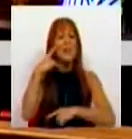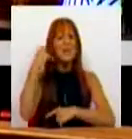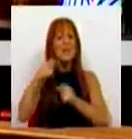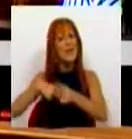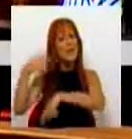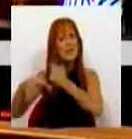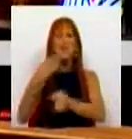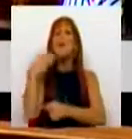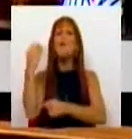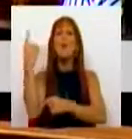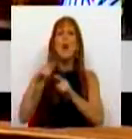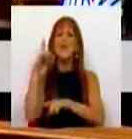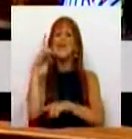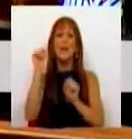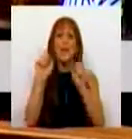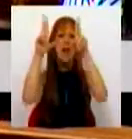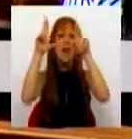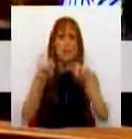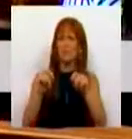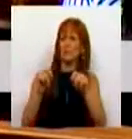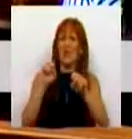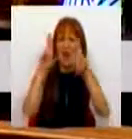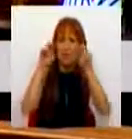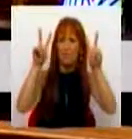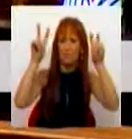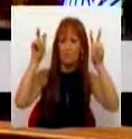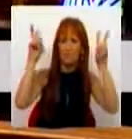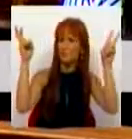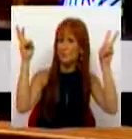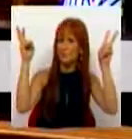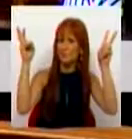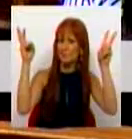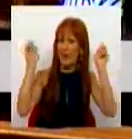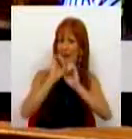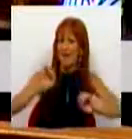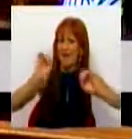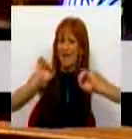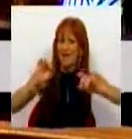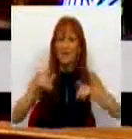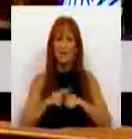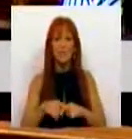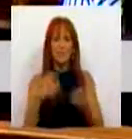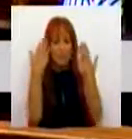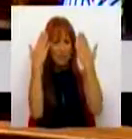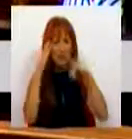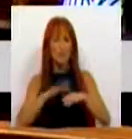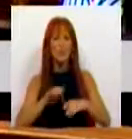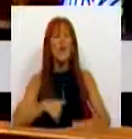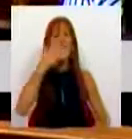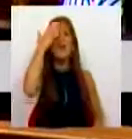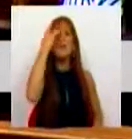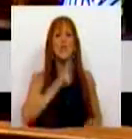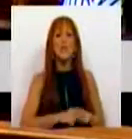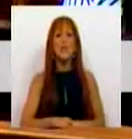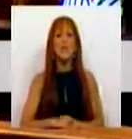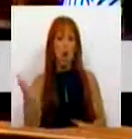detectados após a famosa saída limpa, que afinal de limpa tinha rigorosamente nada, e felicitá-lo pela capacidade